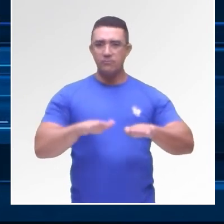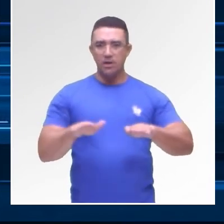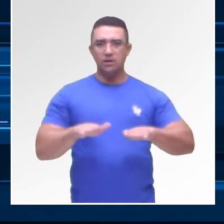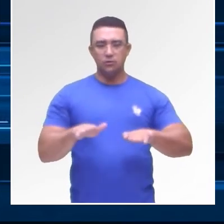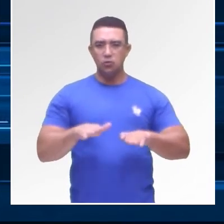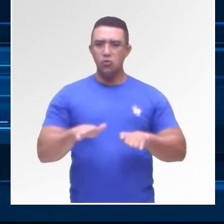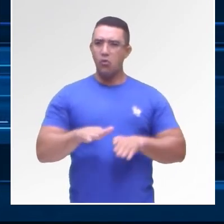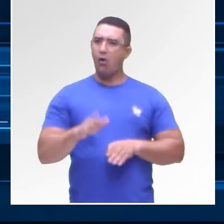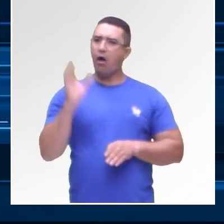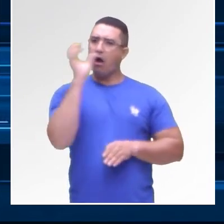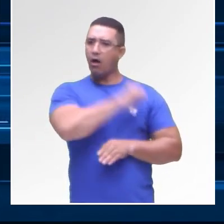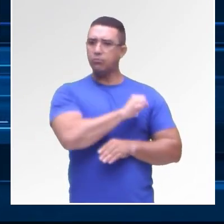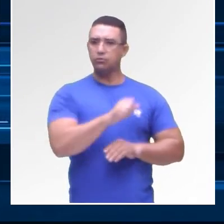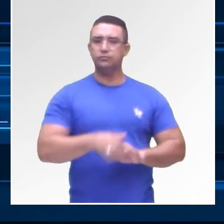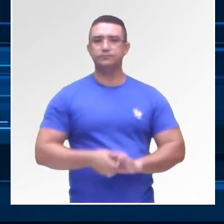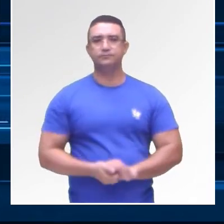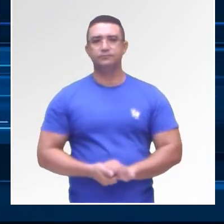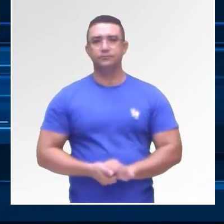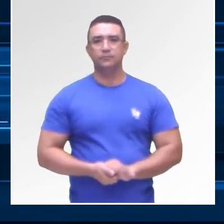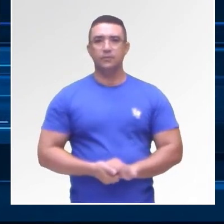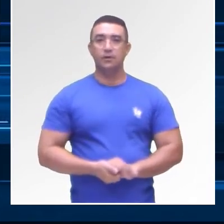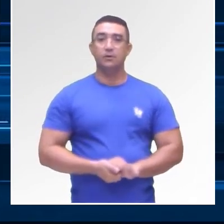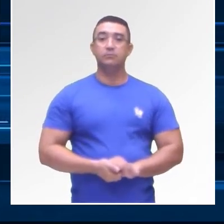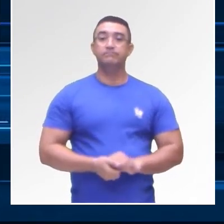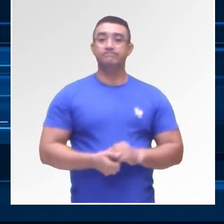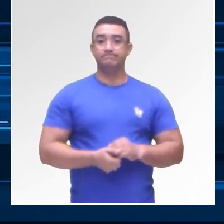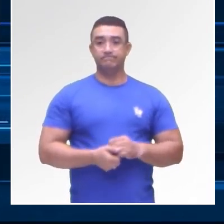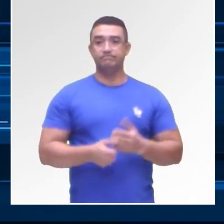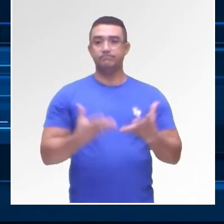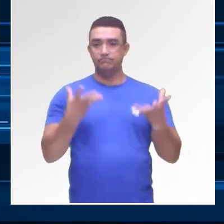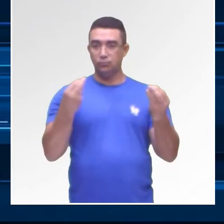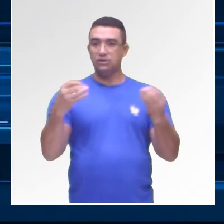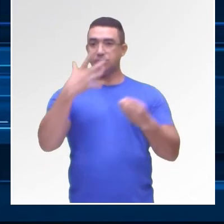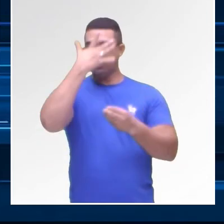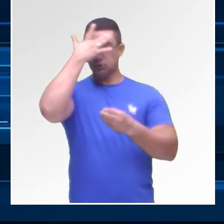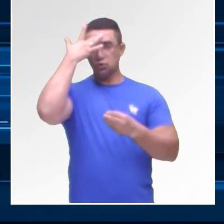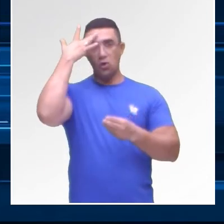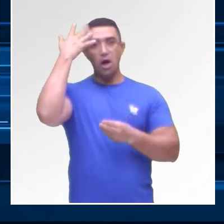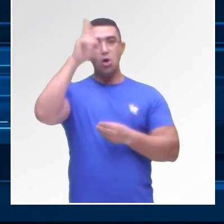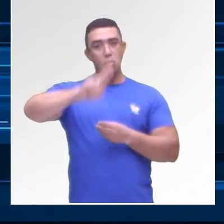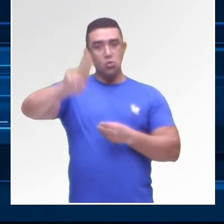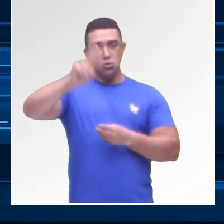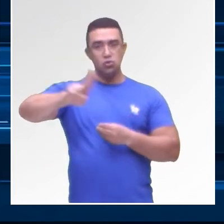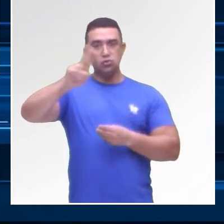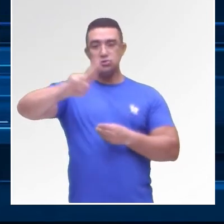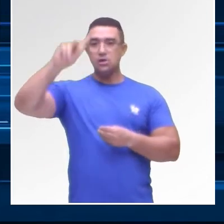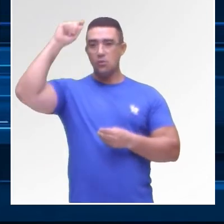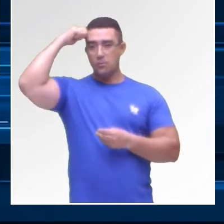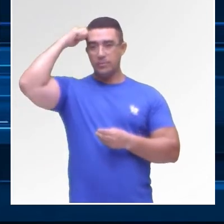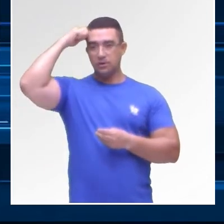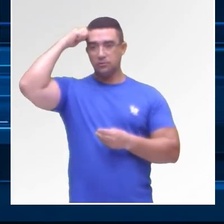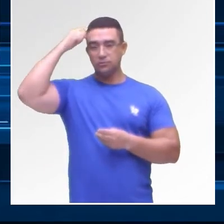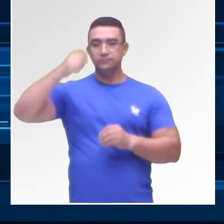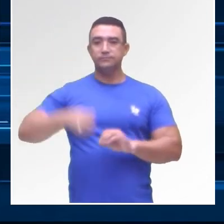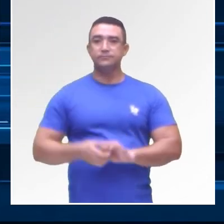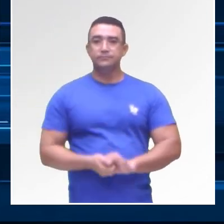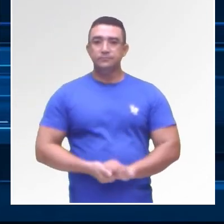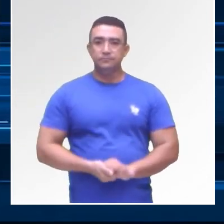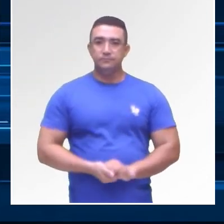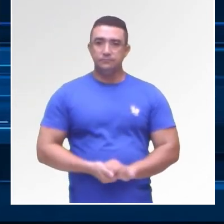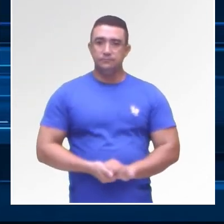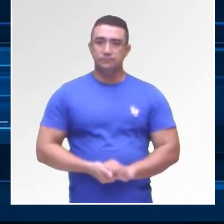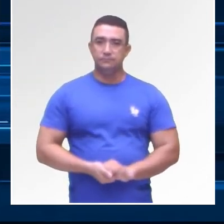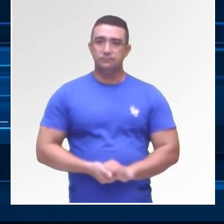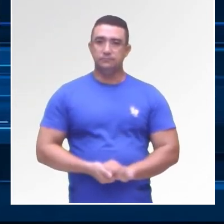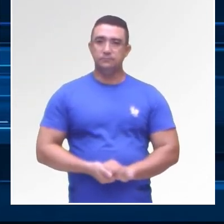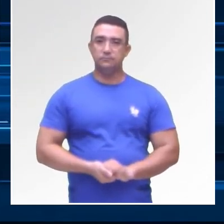durante os percursos. A maioria dos patinadores radicais utilizam aquele modelo lá, do rollerblade. E o